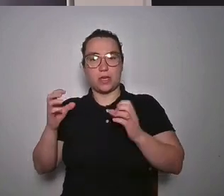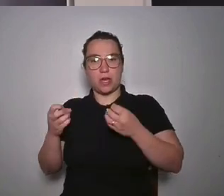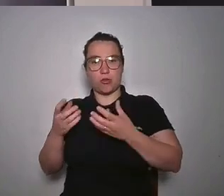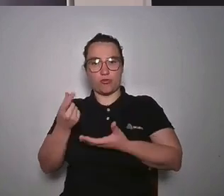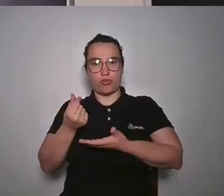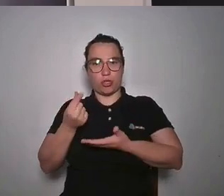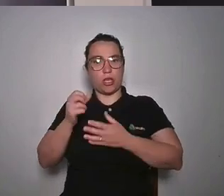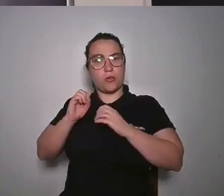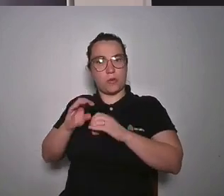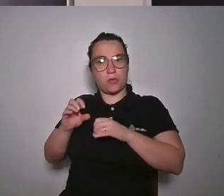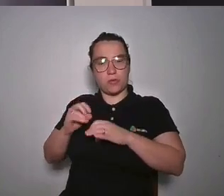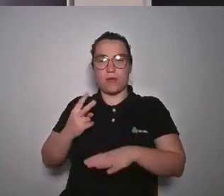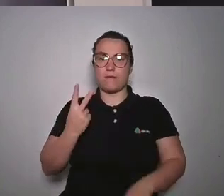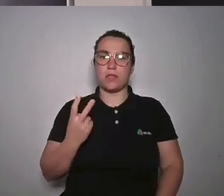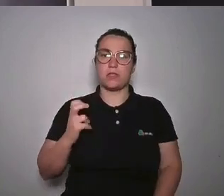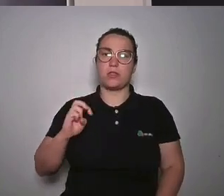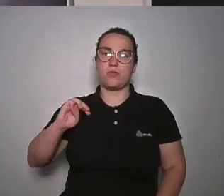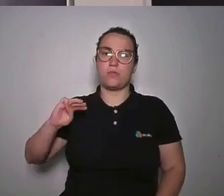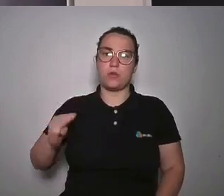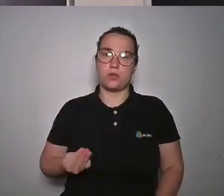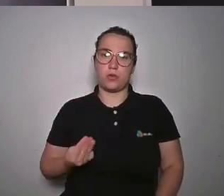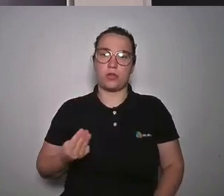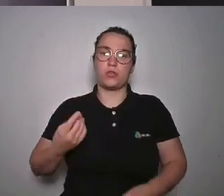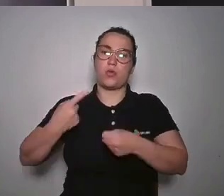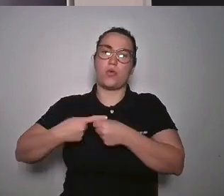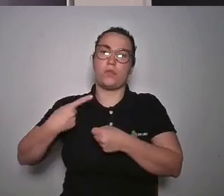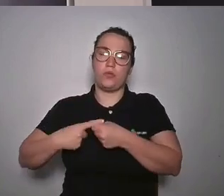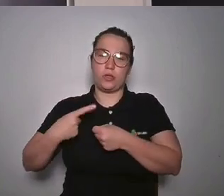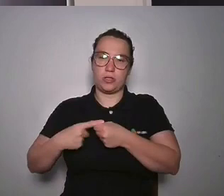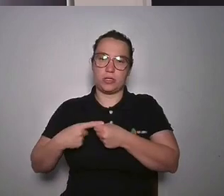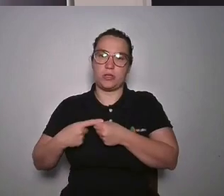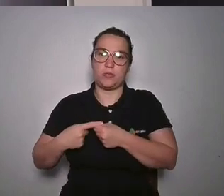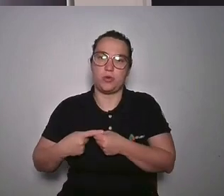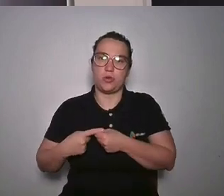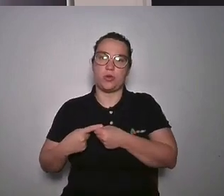repassa 25 milhões. O município coloca ali